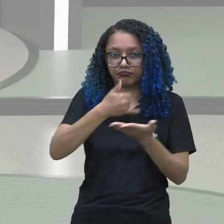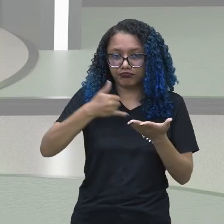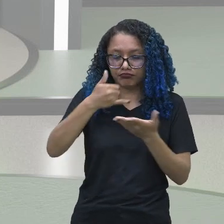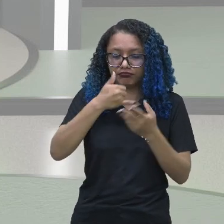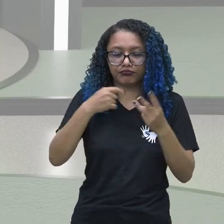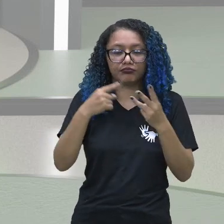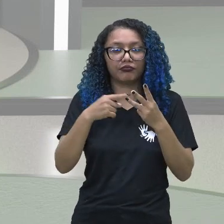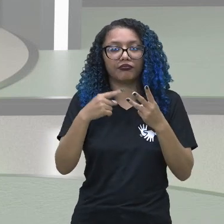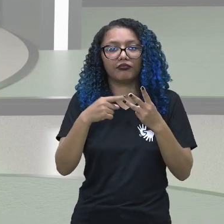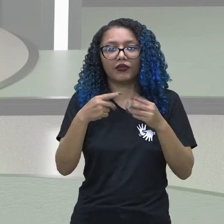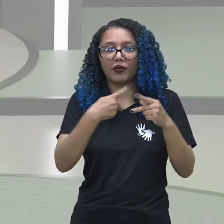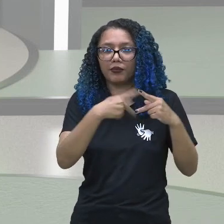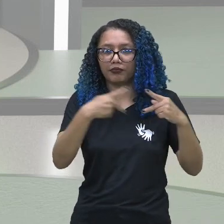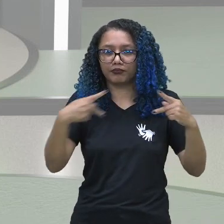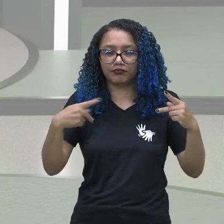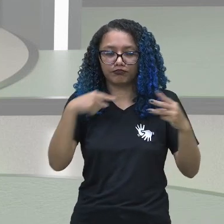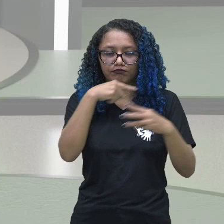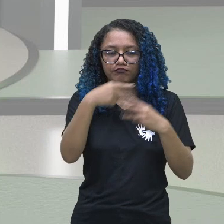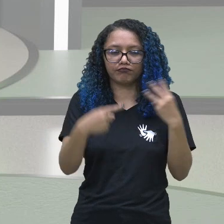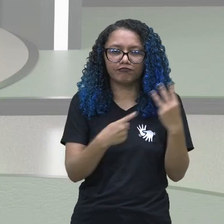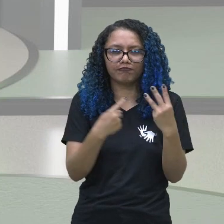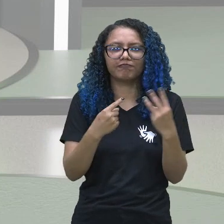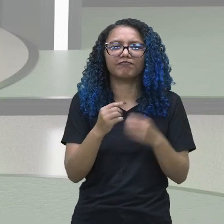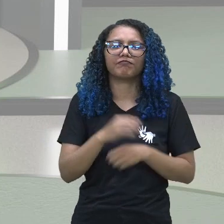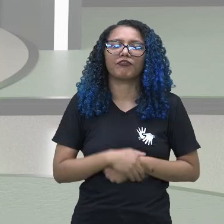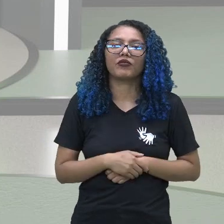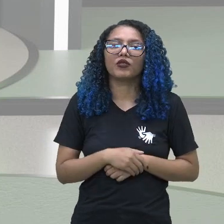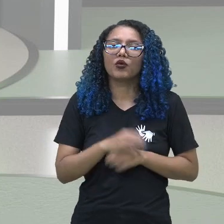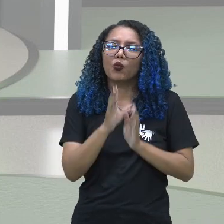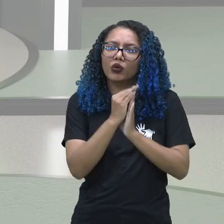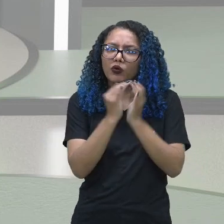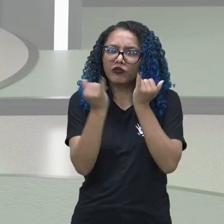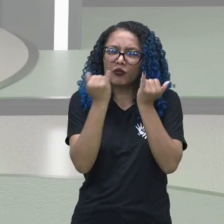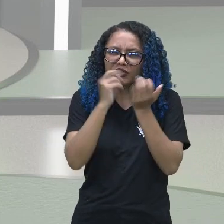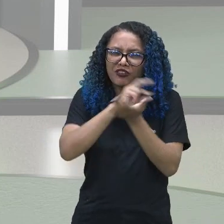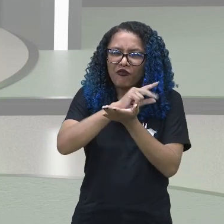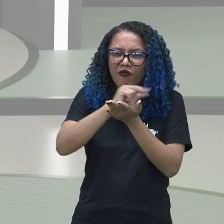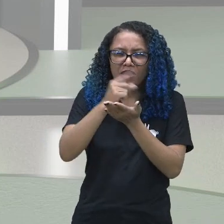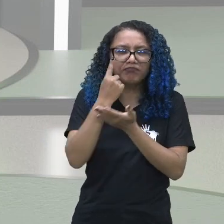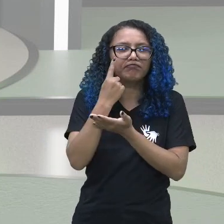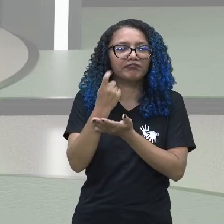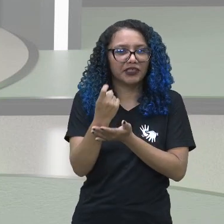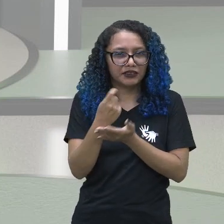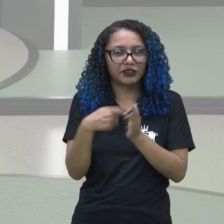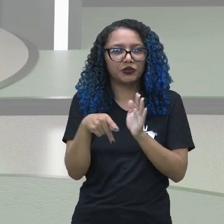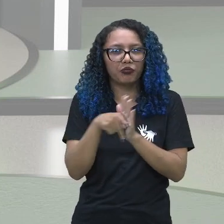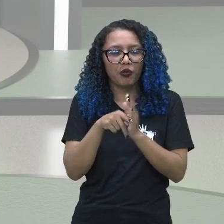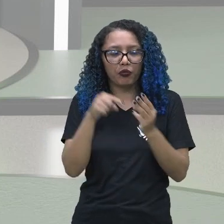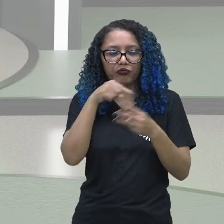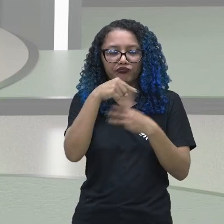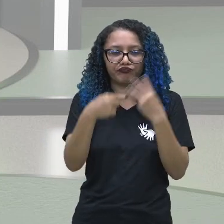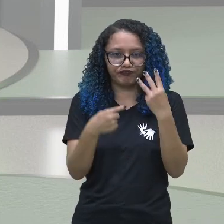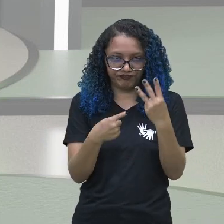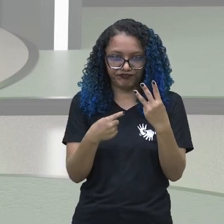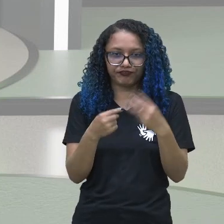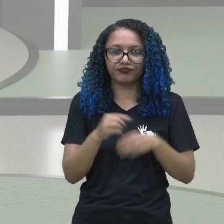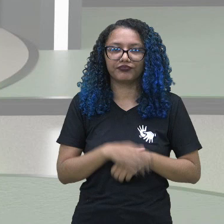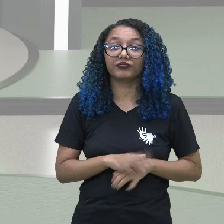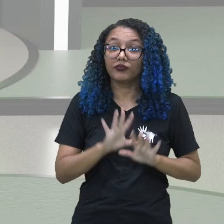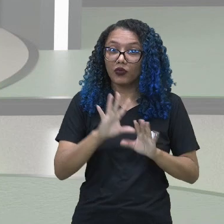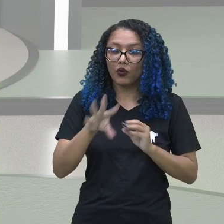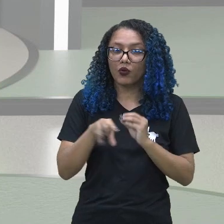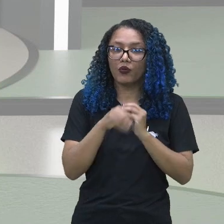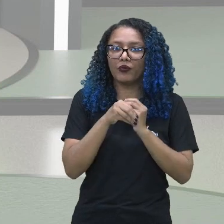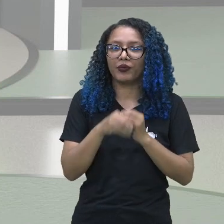as proteínas, tem muita informação sobre eles, né, tem muita coisa interessante. Vou fazer uma